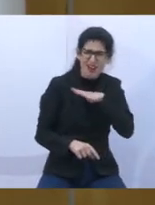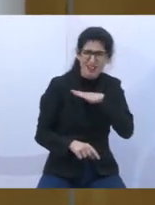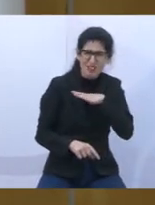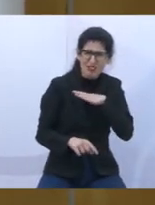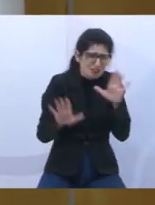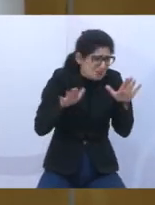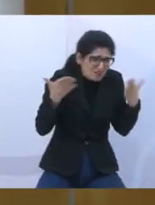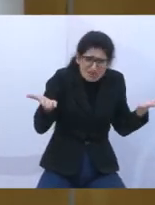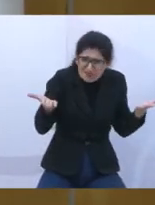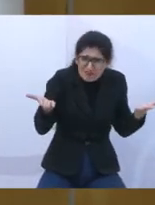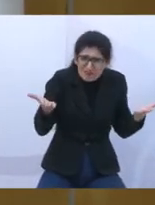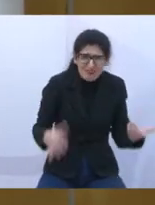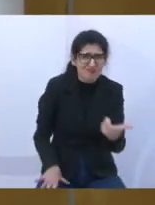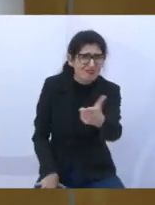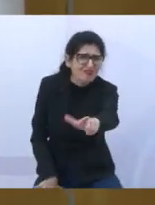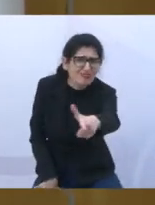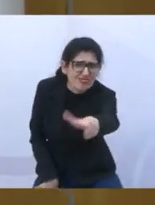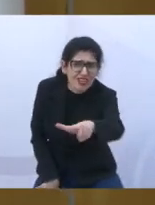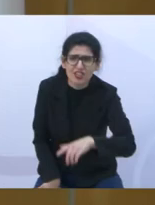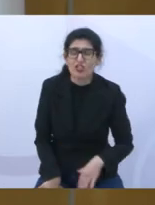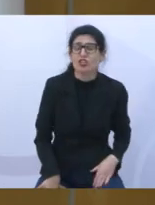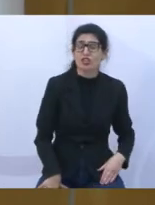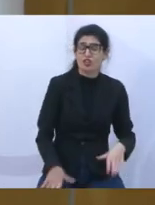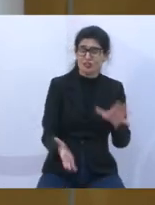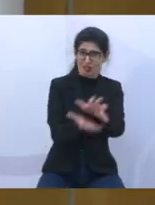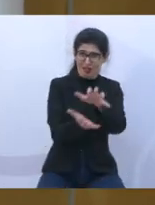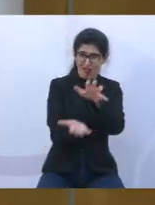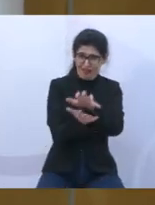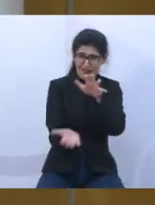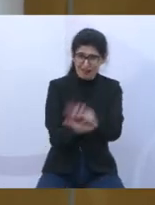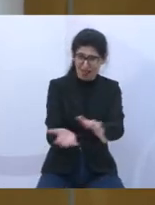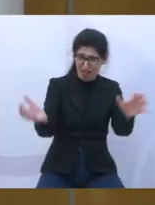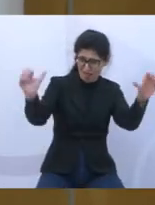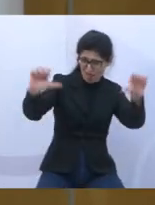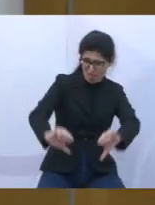os senhores e senhoras não perceberam jacareí tá desgovernada gente